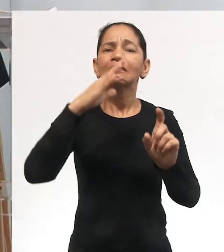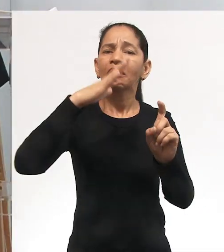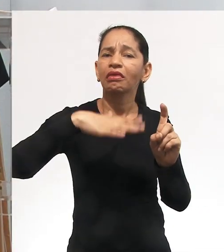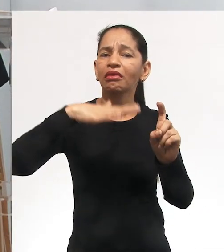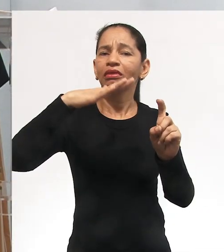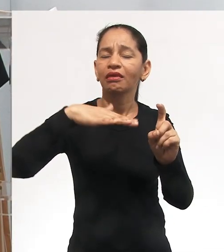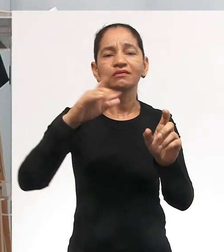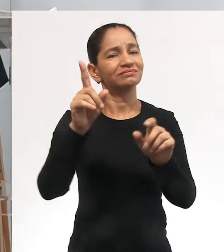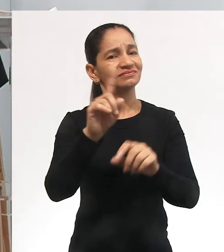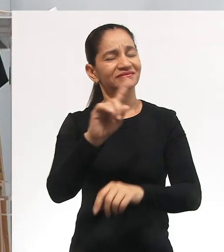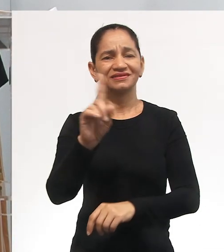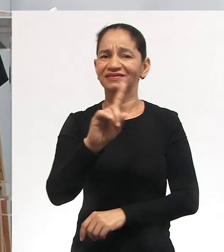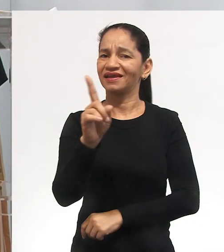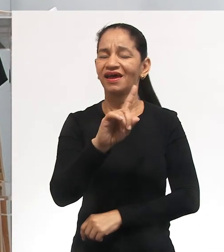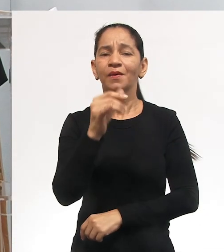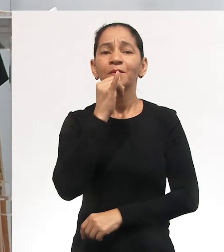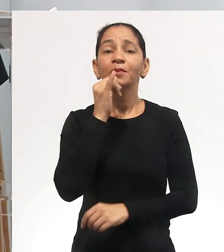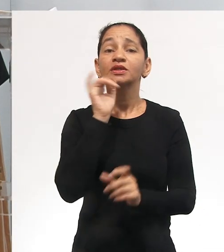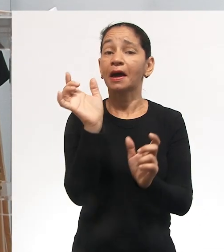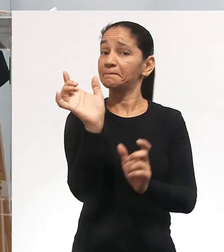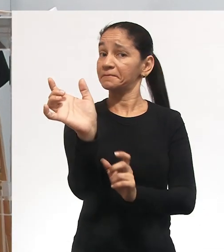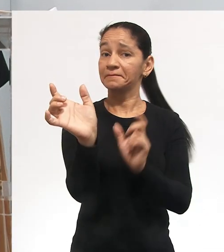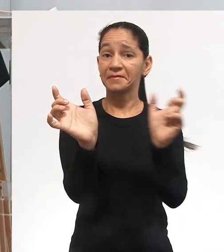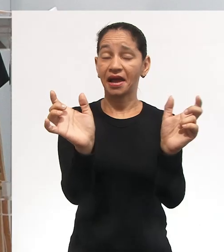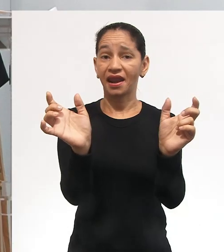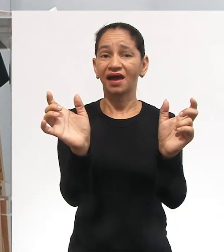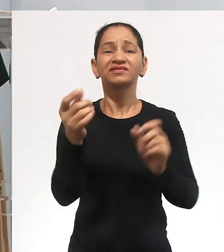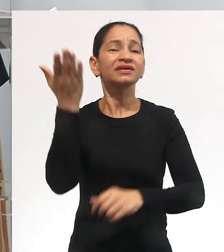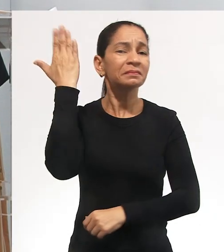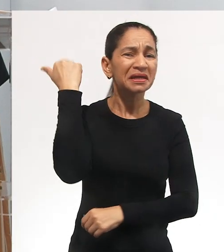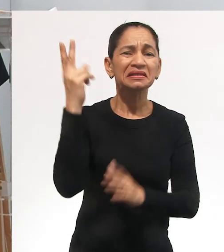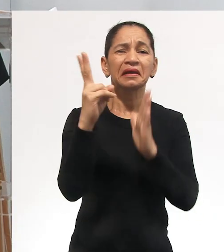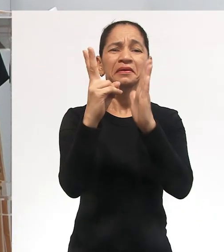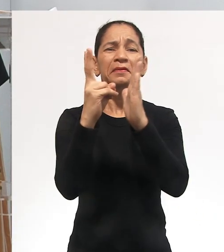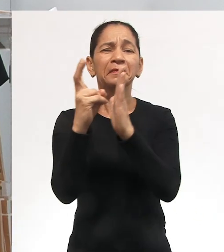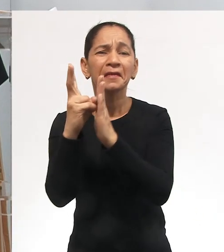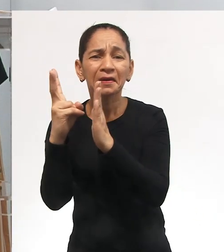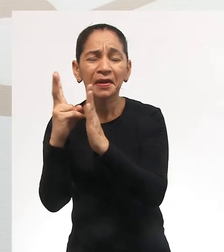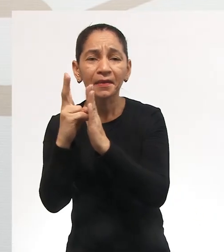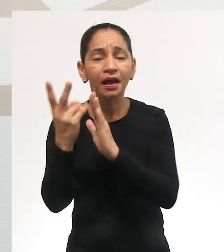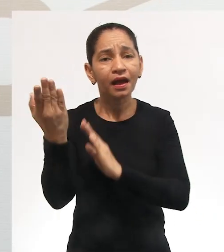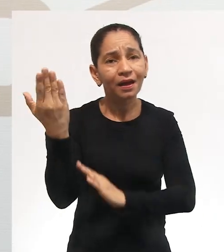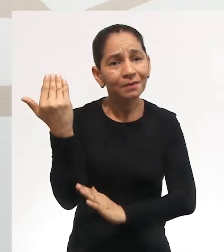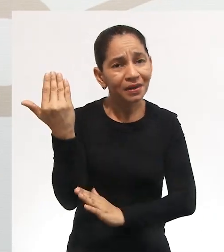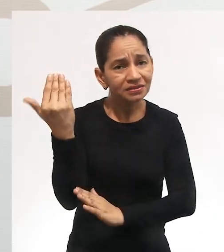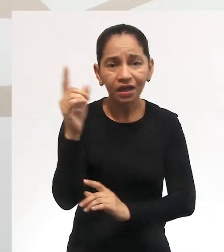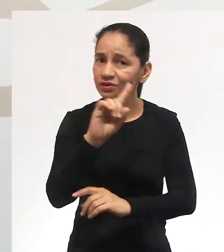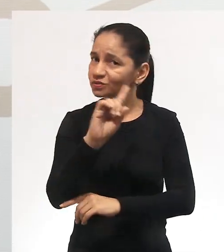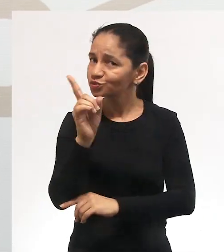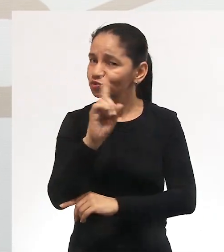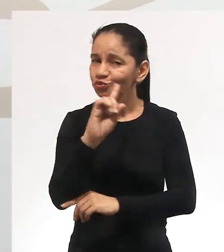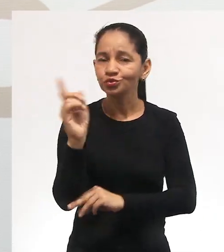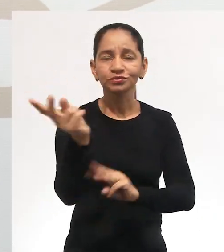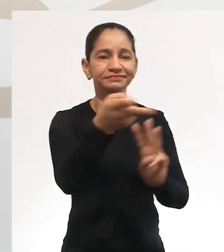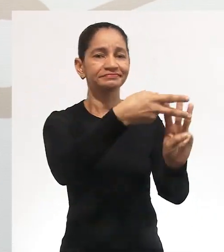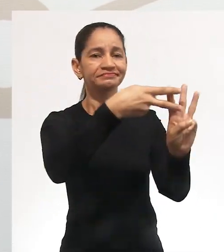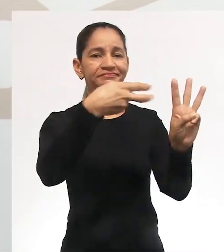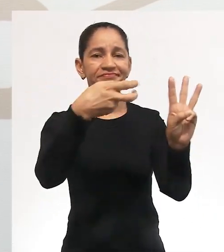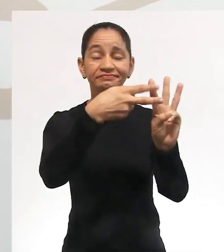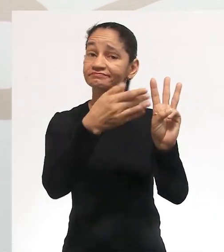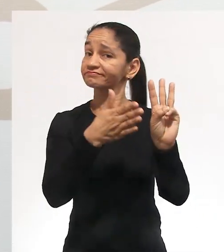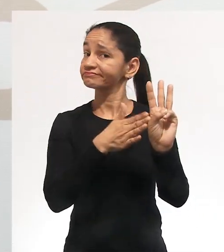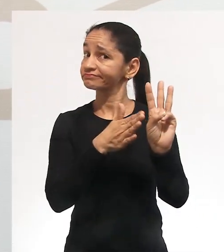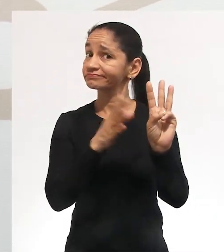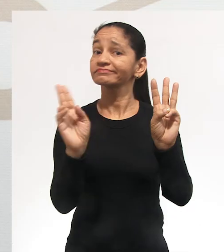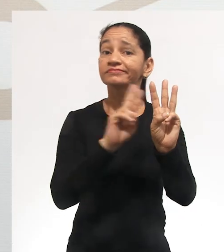desmistificar aquela ideia de índio, né, que nós aprendemos. Nós sabemos que agora não é índio,